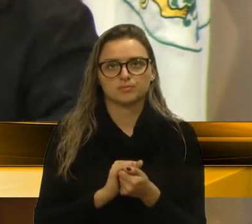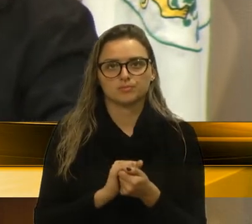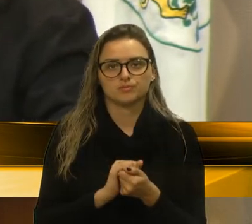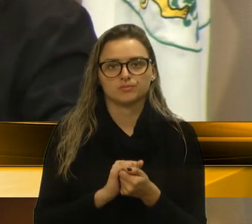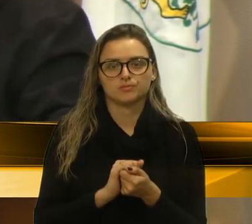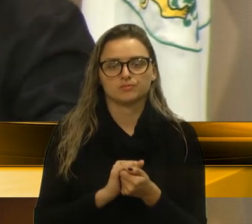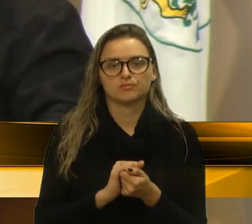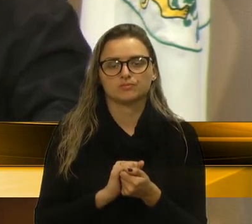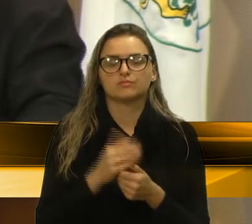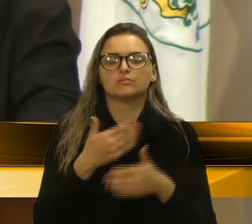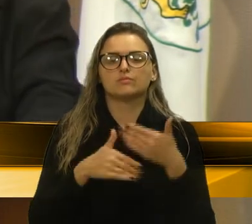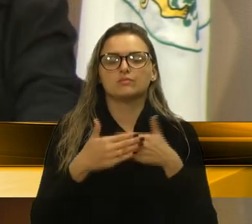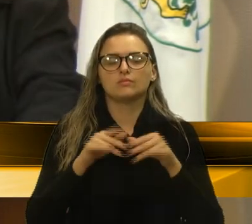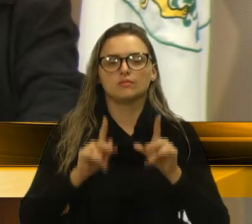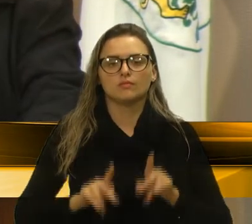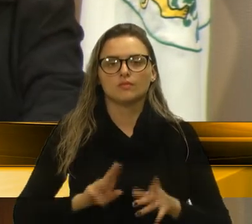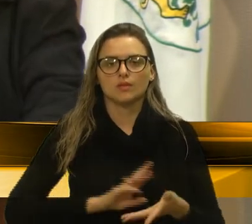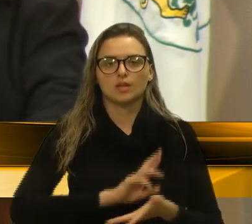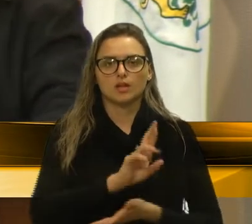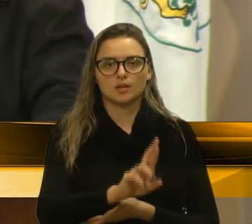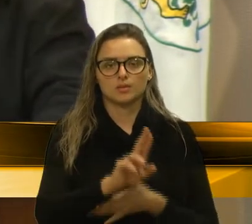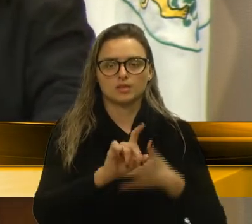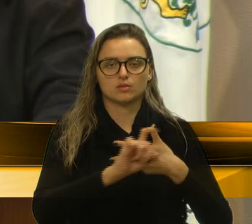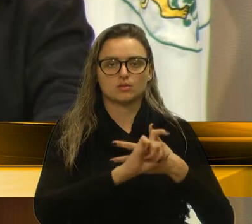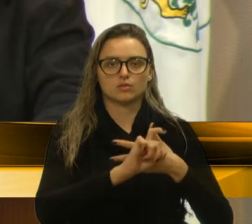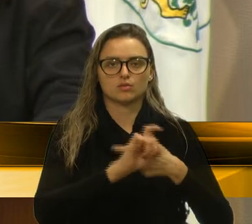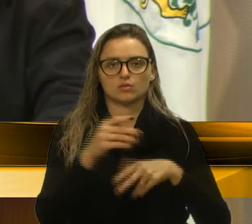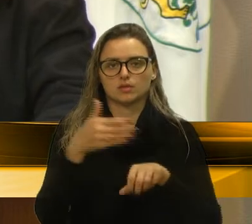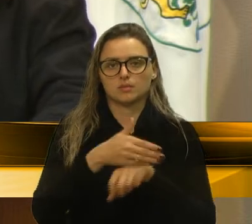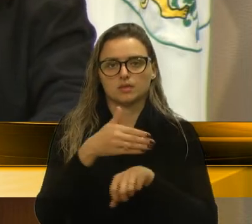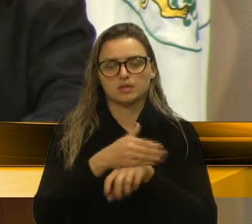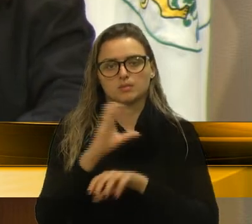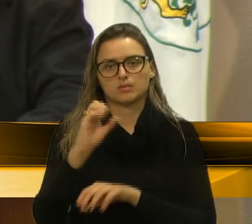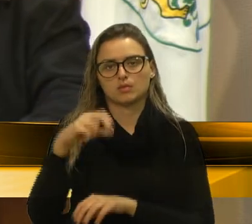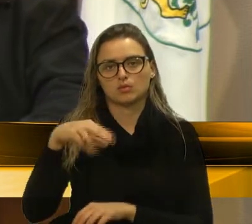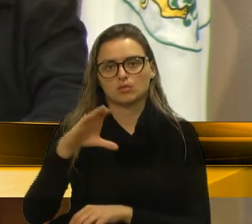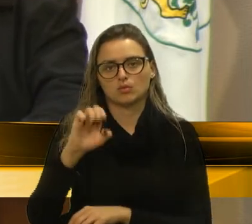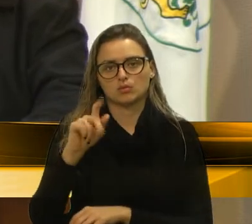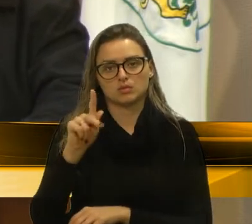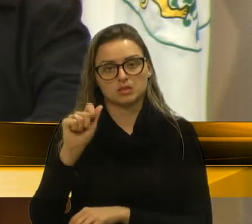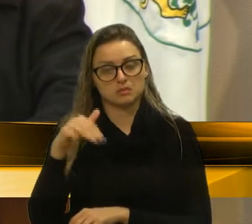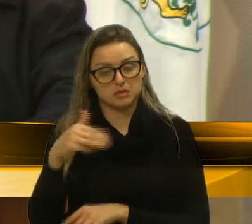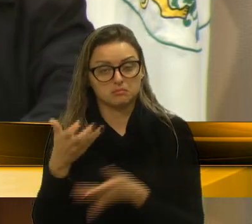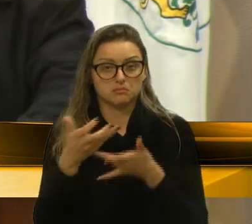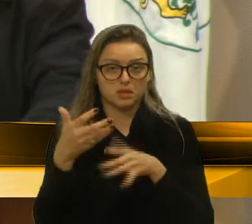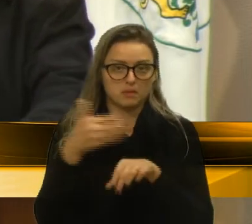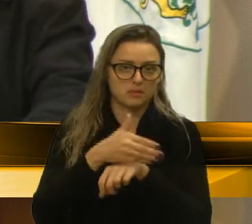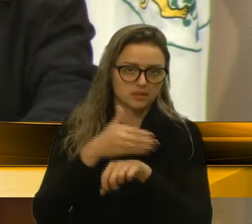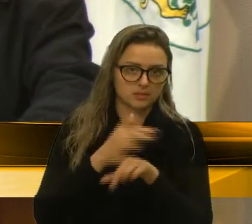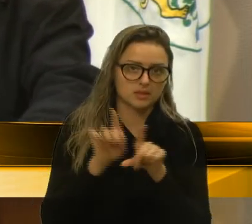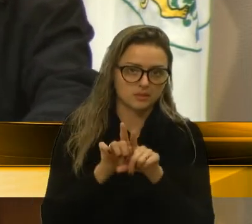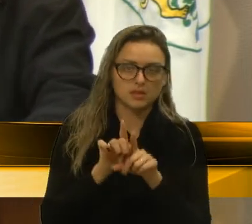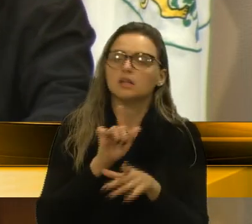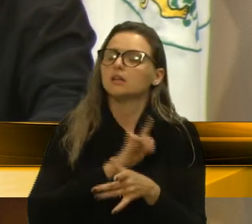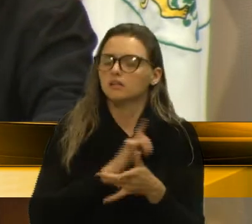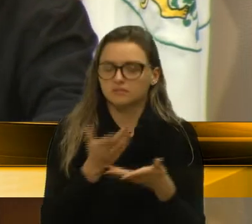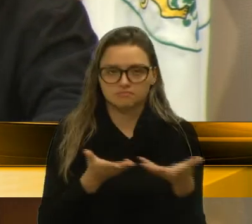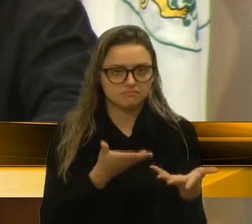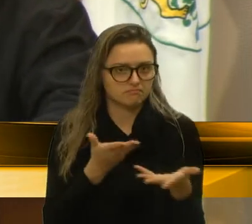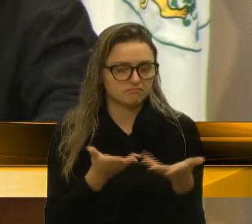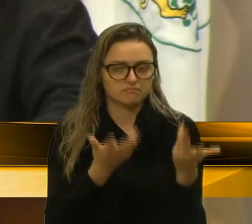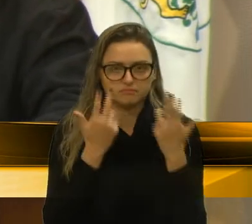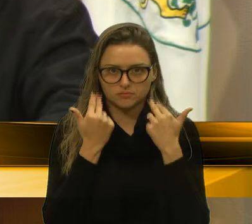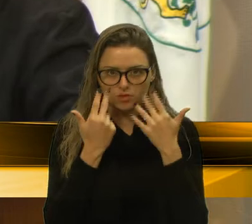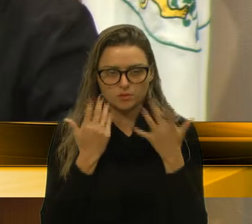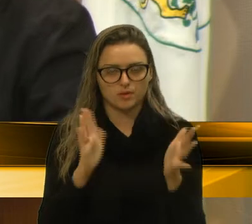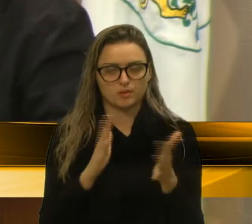Se os representantes do Executivo que participam do Conceplan quiserem vir, serão bem acolhidos, né? Sem